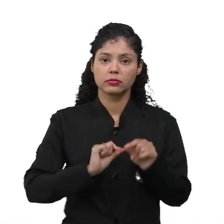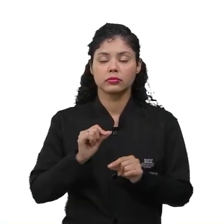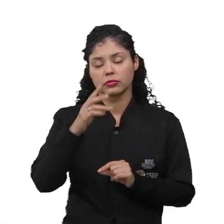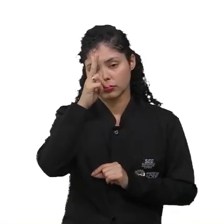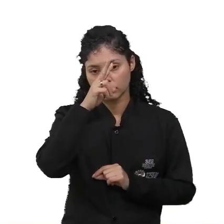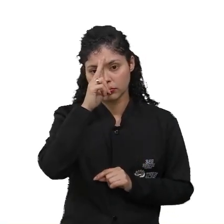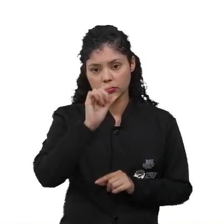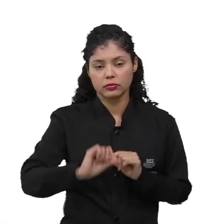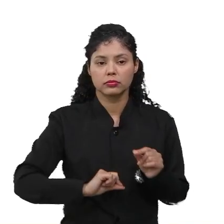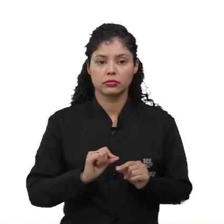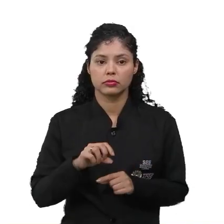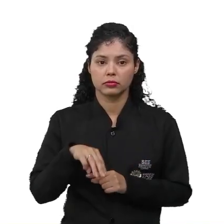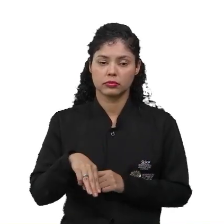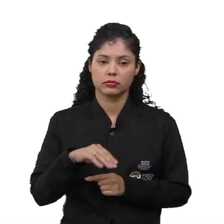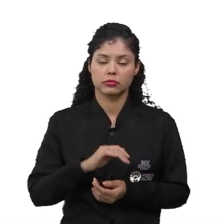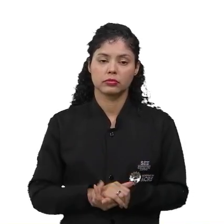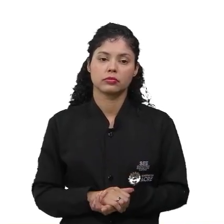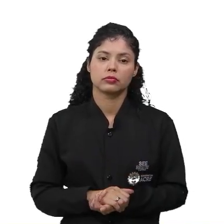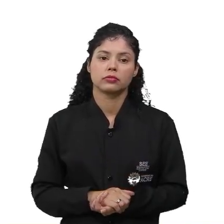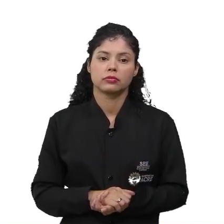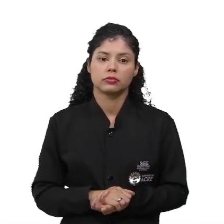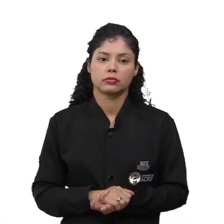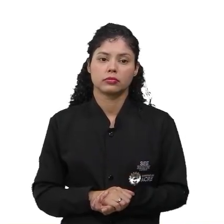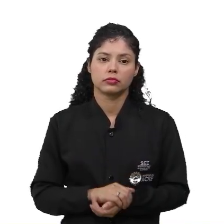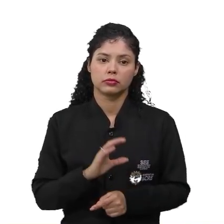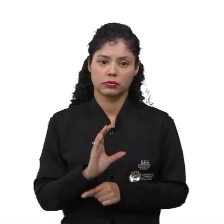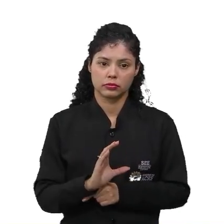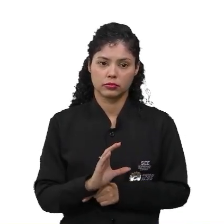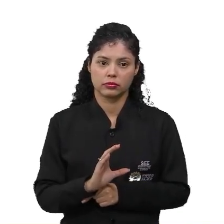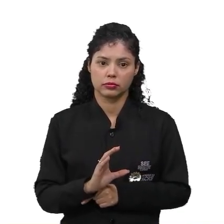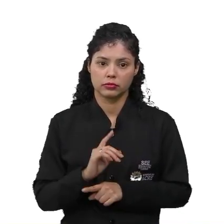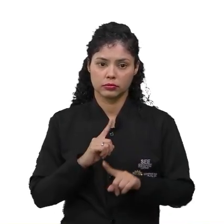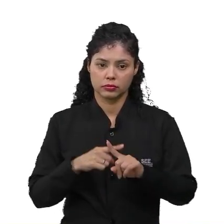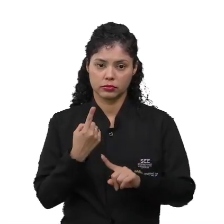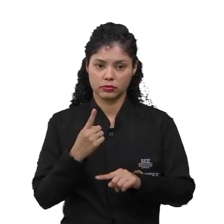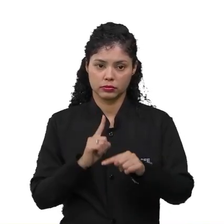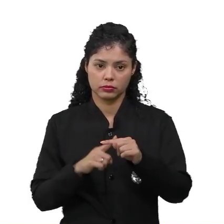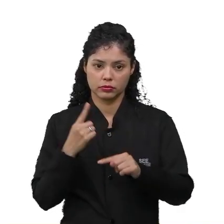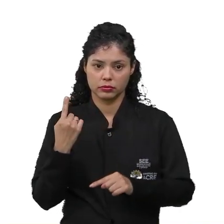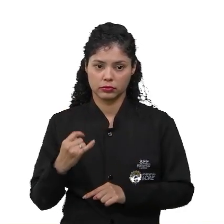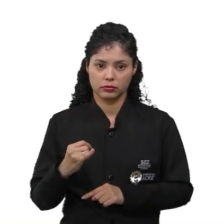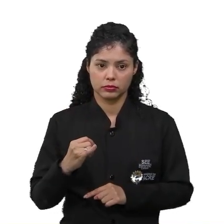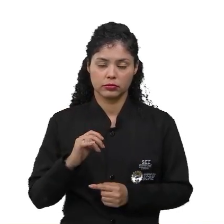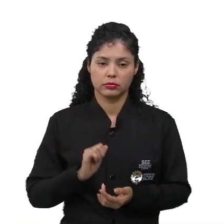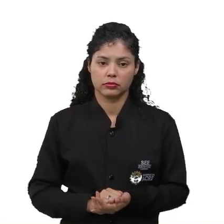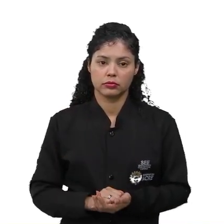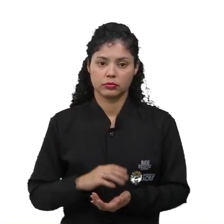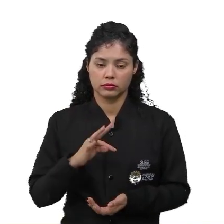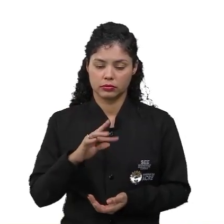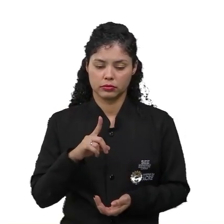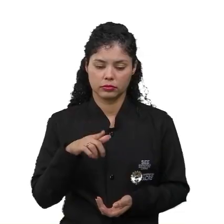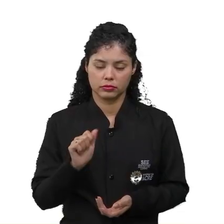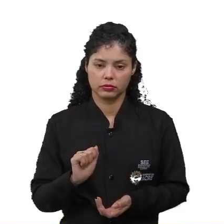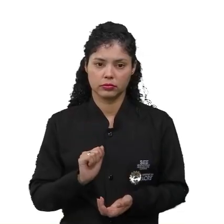Lembrando que o montante é dado por capital vezes 1 mais I, que é a taxa,